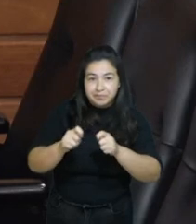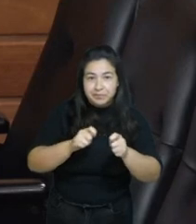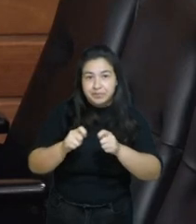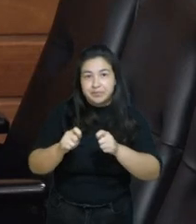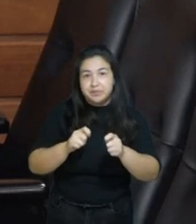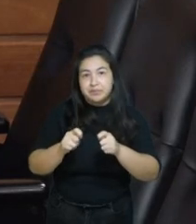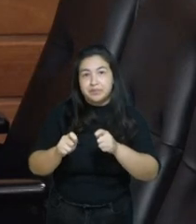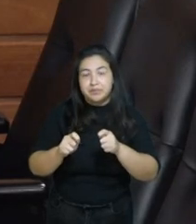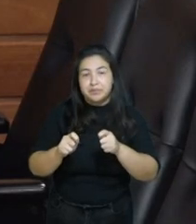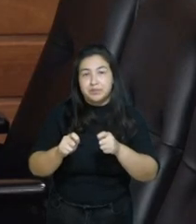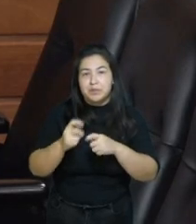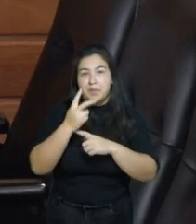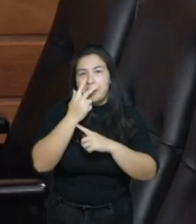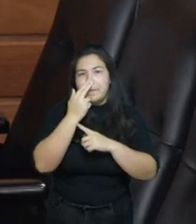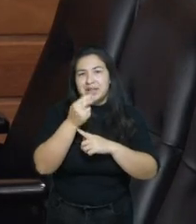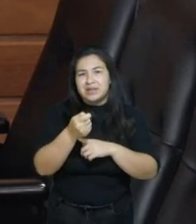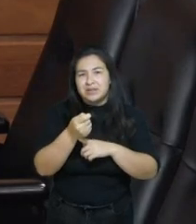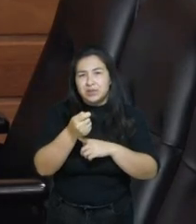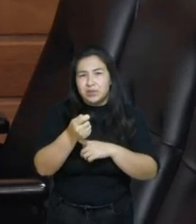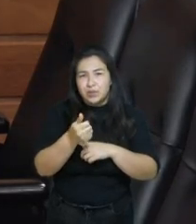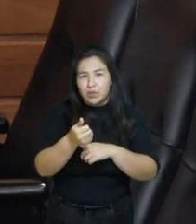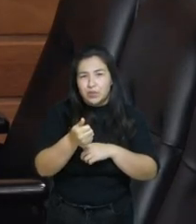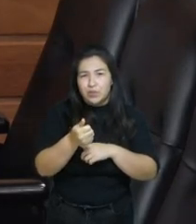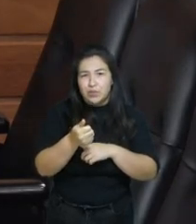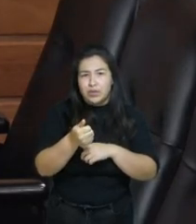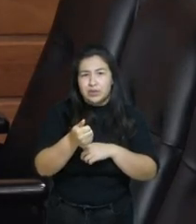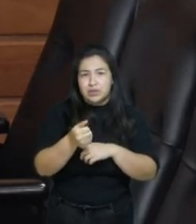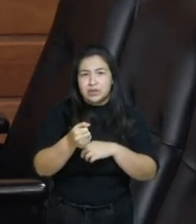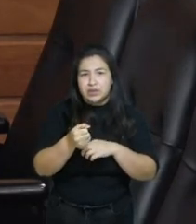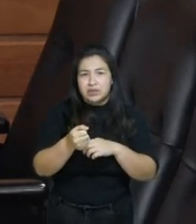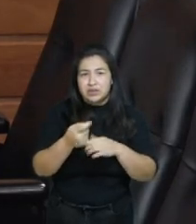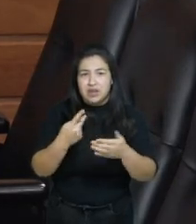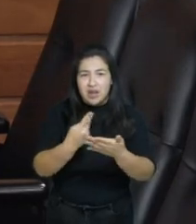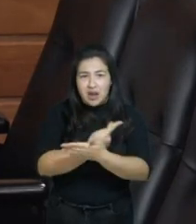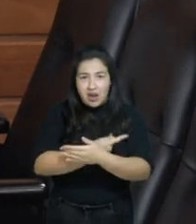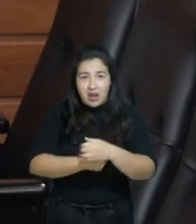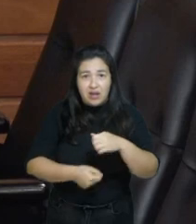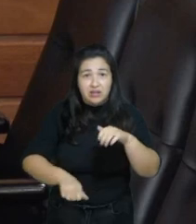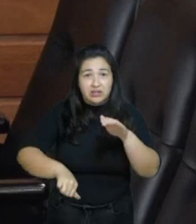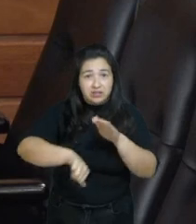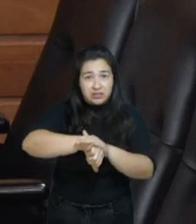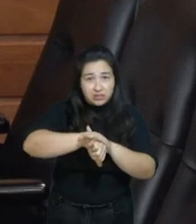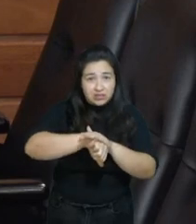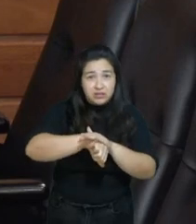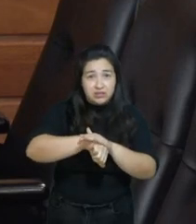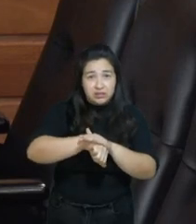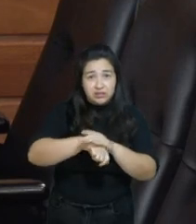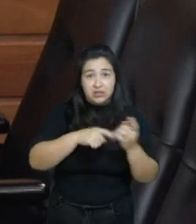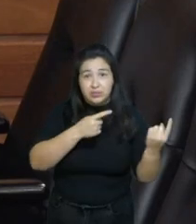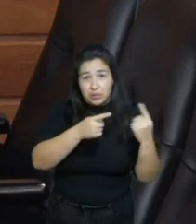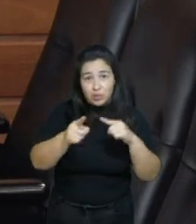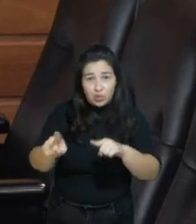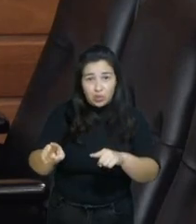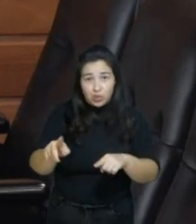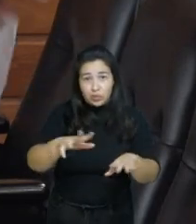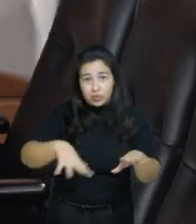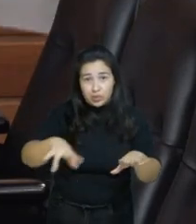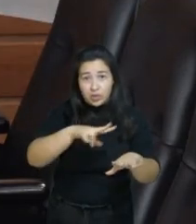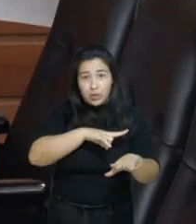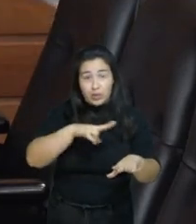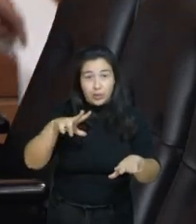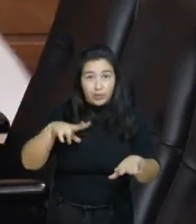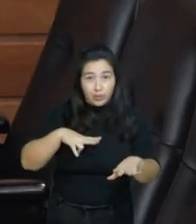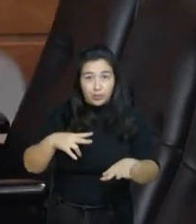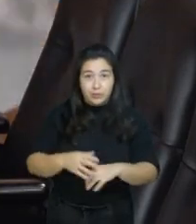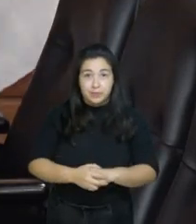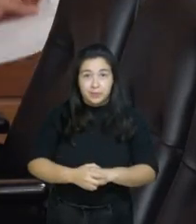administrativa que beira a improbidade, ou seja, crimes, de fato, contra o patrimônio público